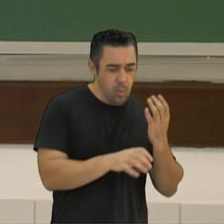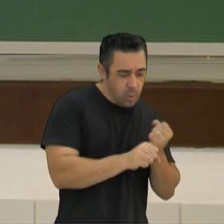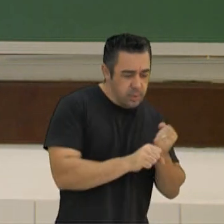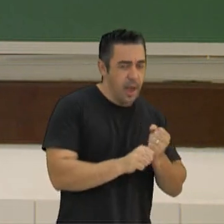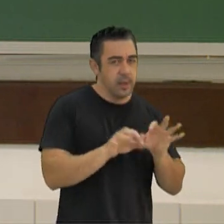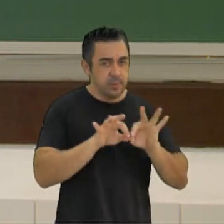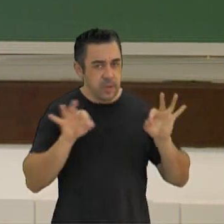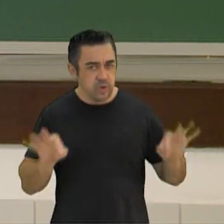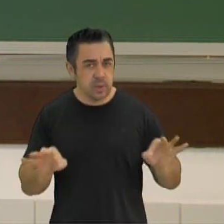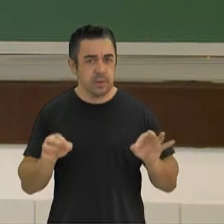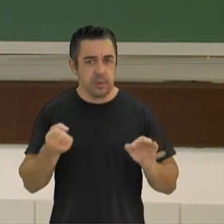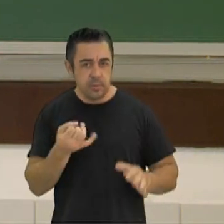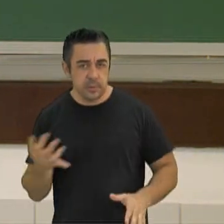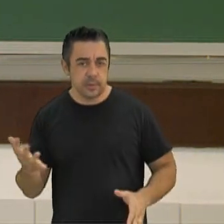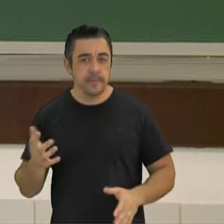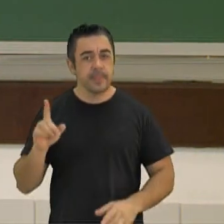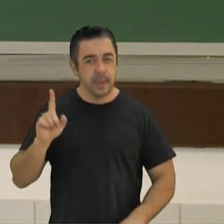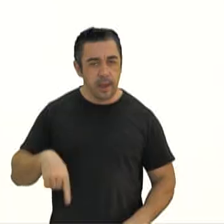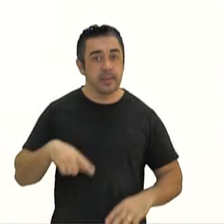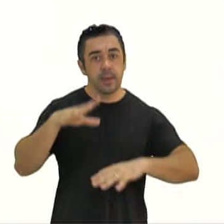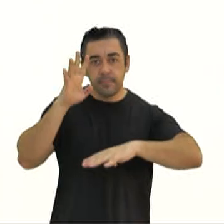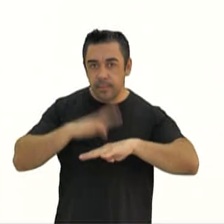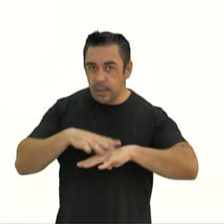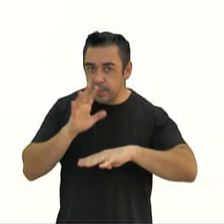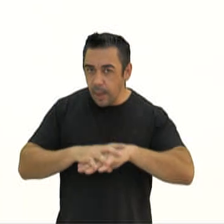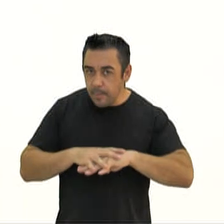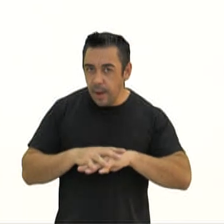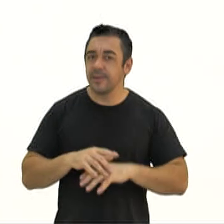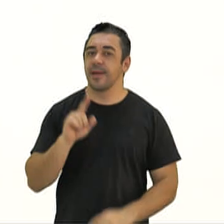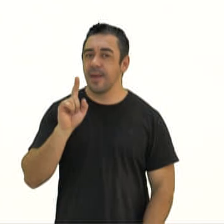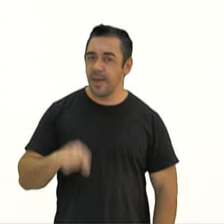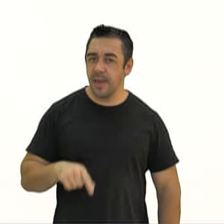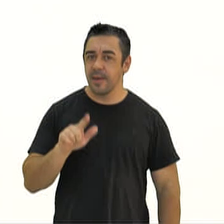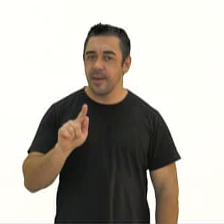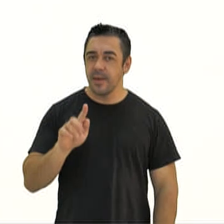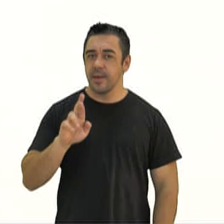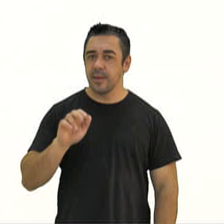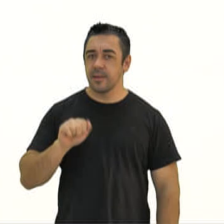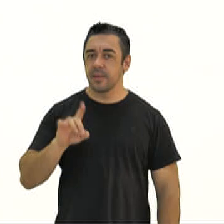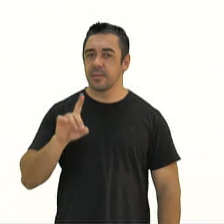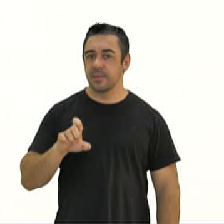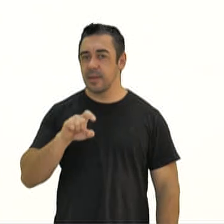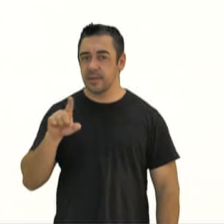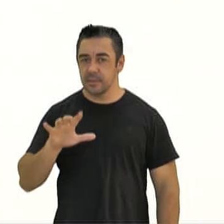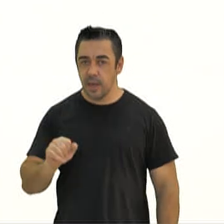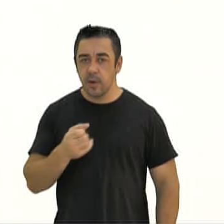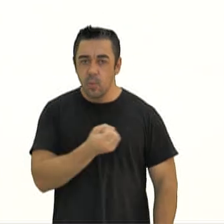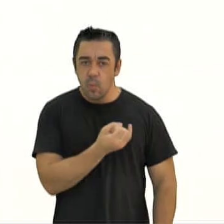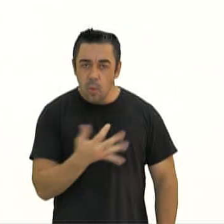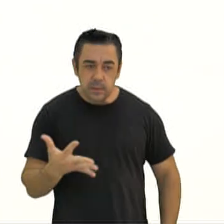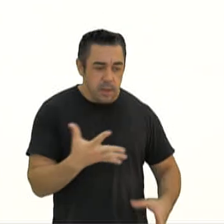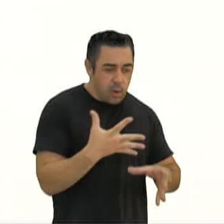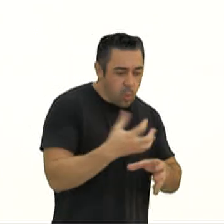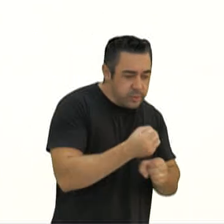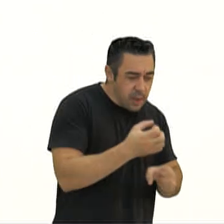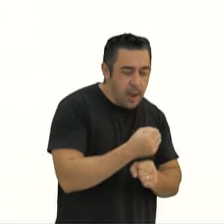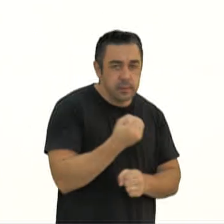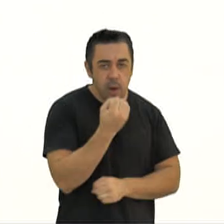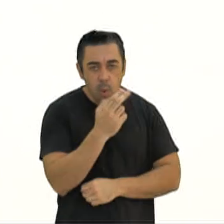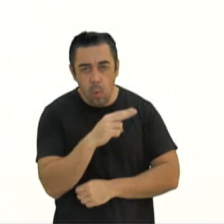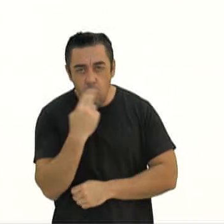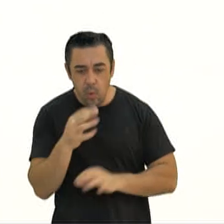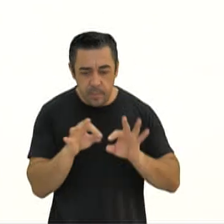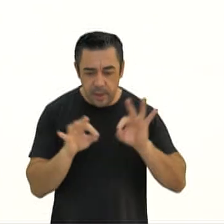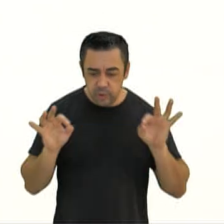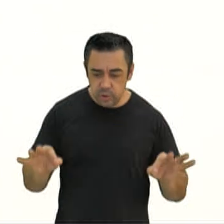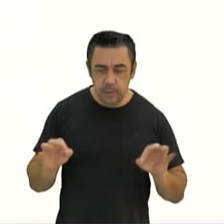Muito fácil, né? Na matemática, grandeza é qualquer coisa que possa ser contada ou medida, como